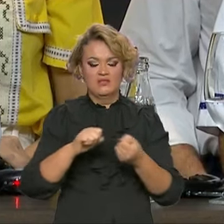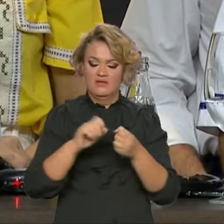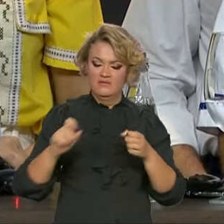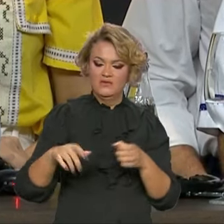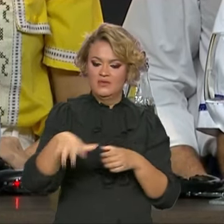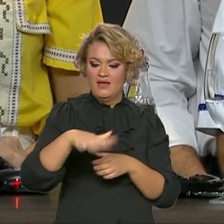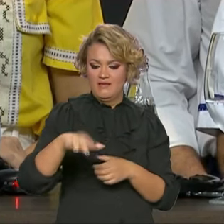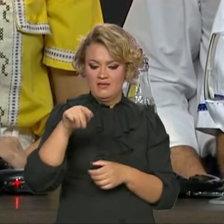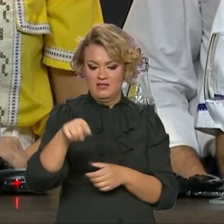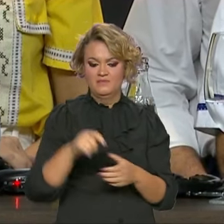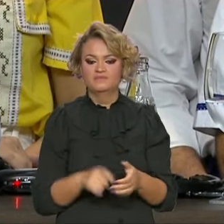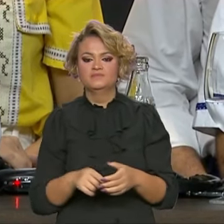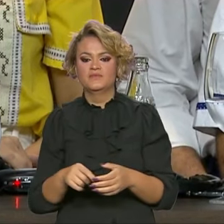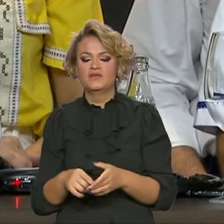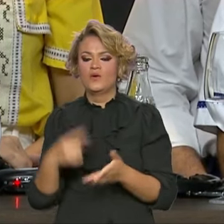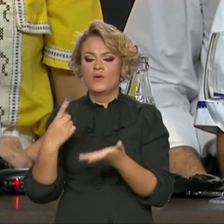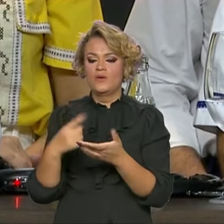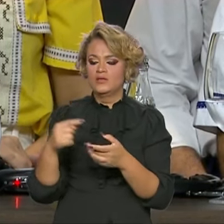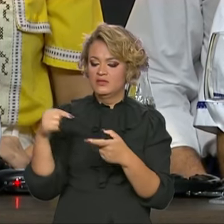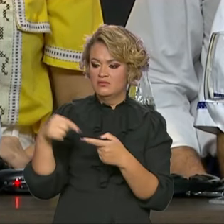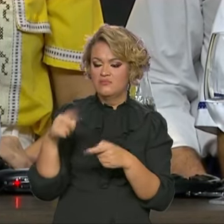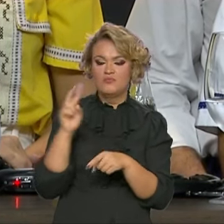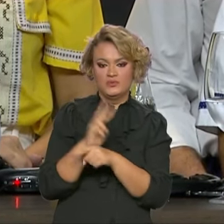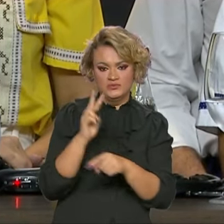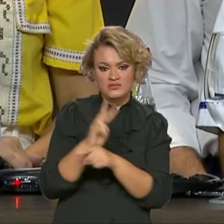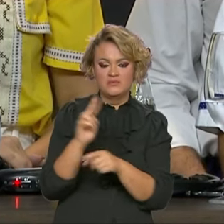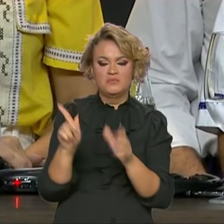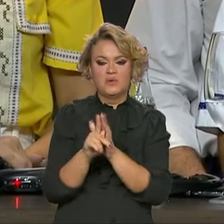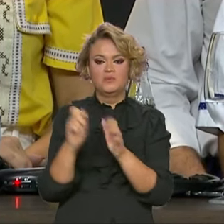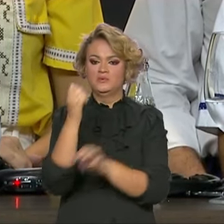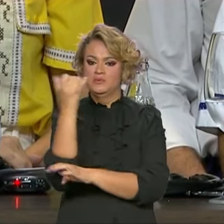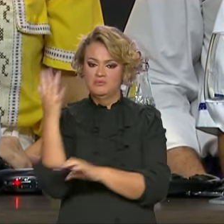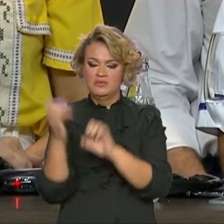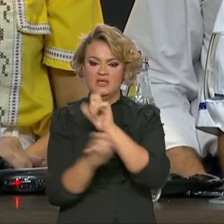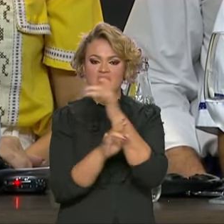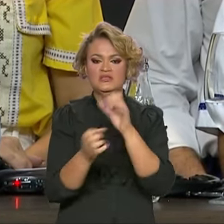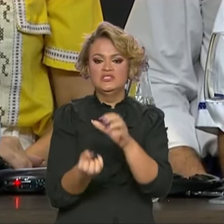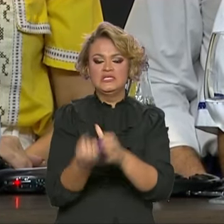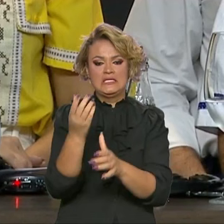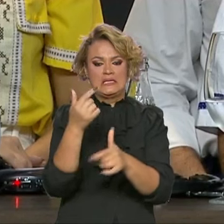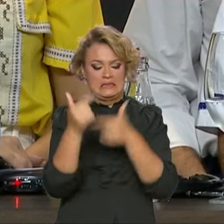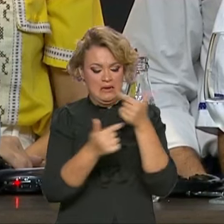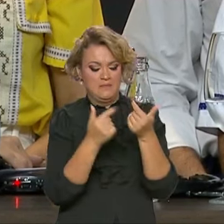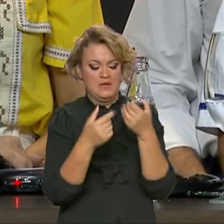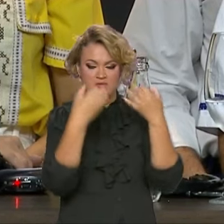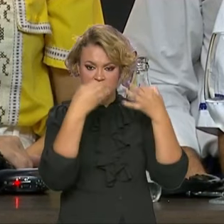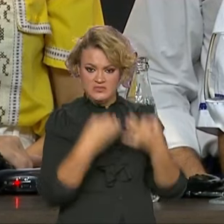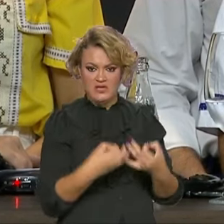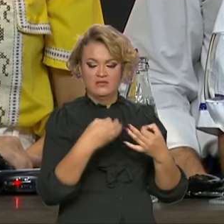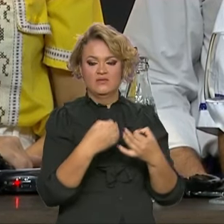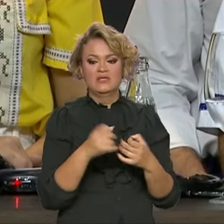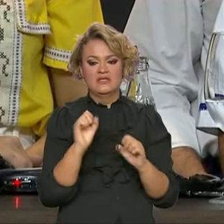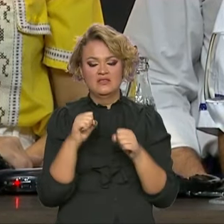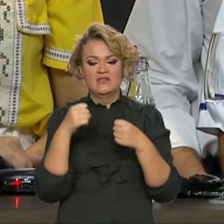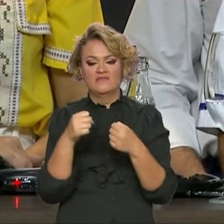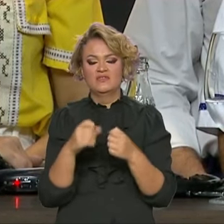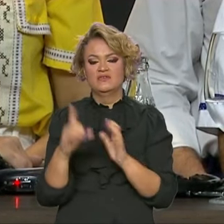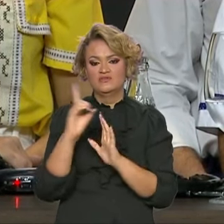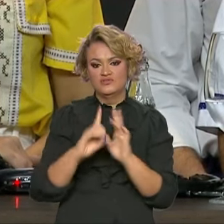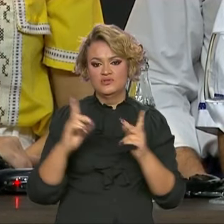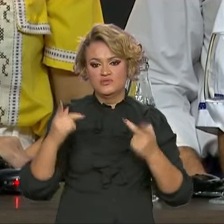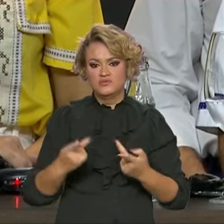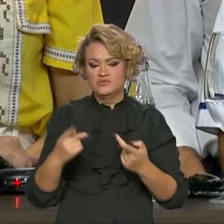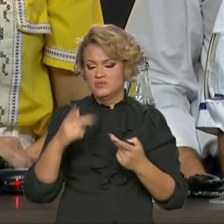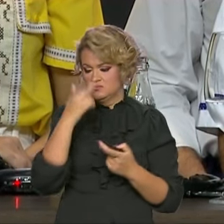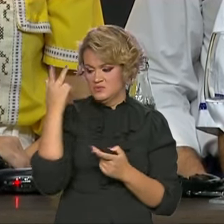inclusivo na região, combinando a proteção ambiental com a geração de empregos dignos e a defesa dos direitos de quem vive